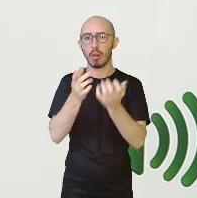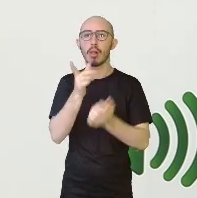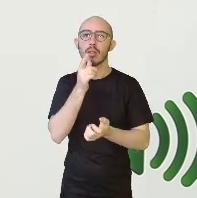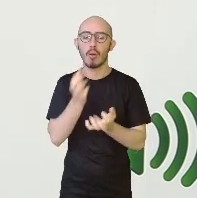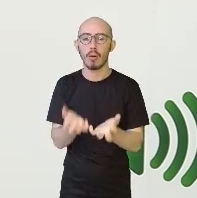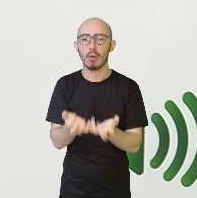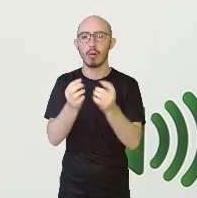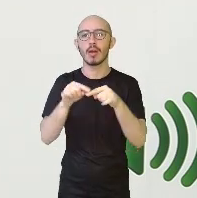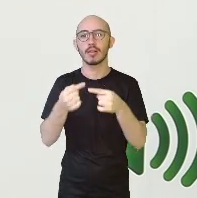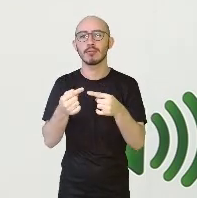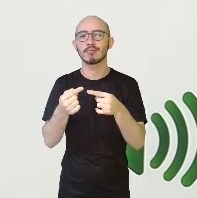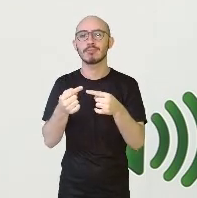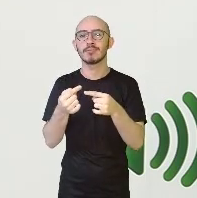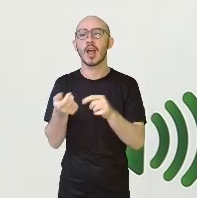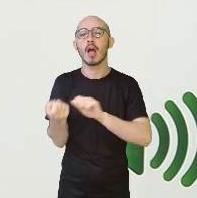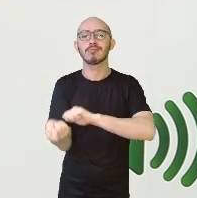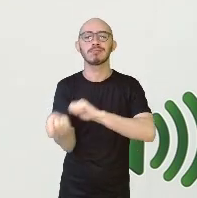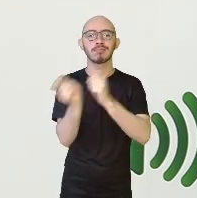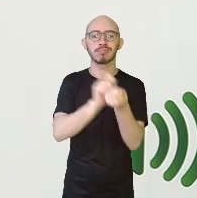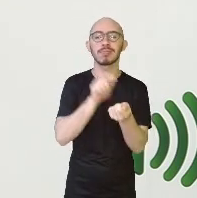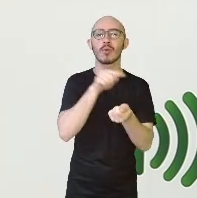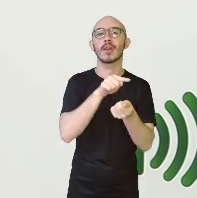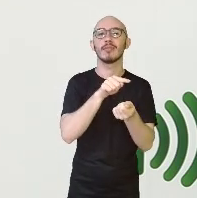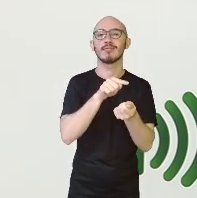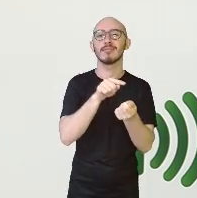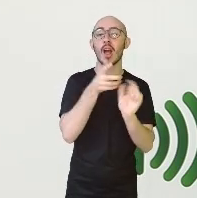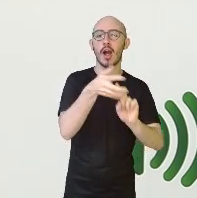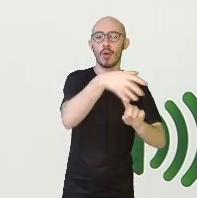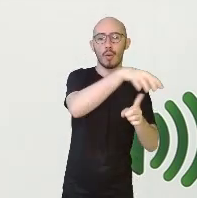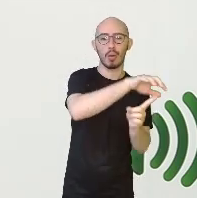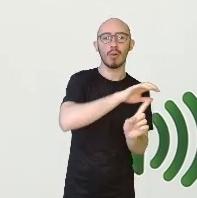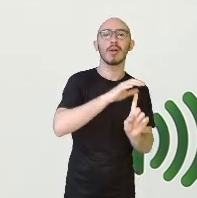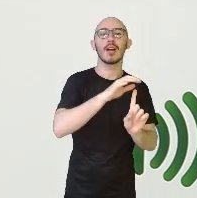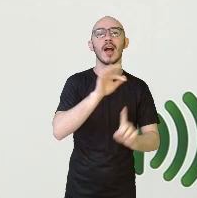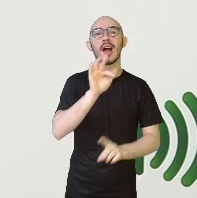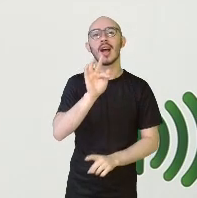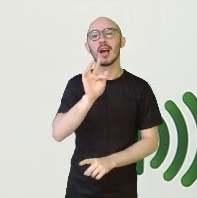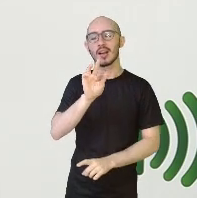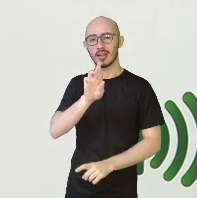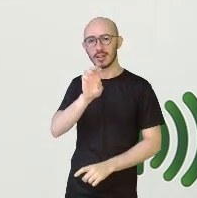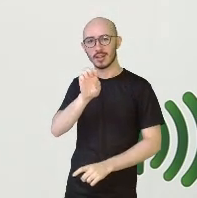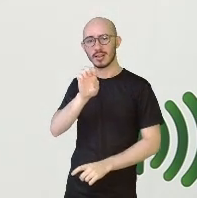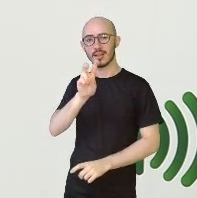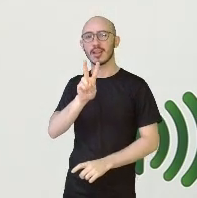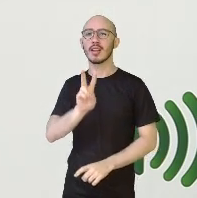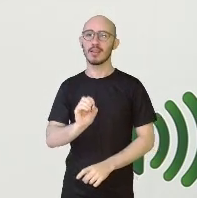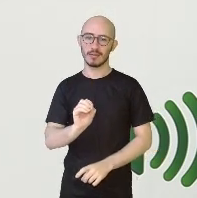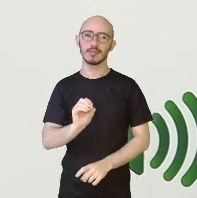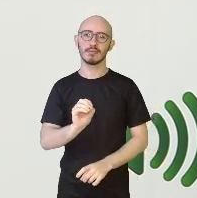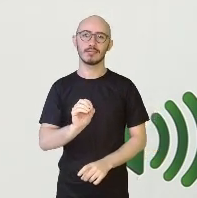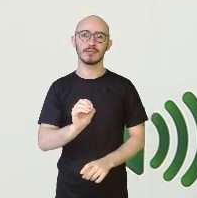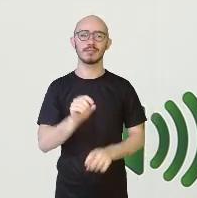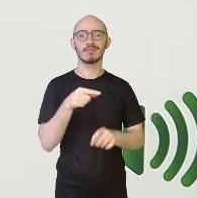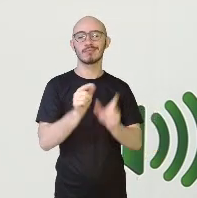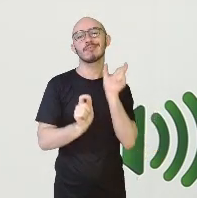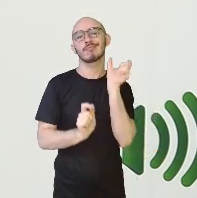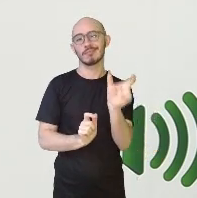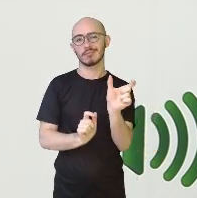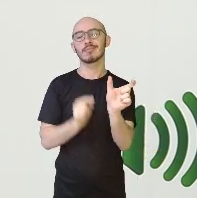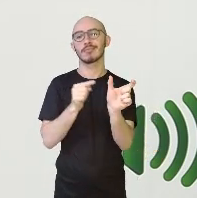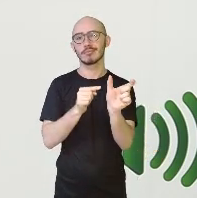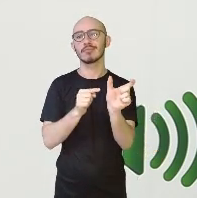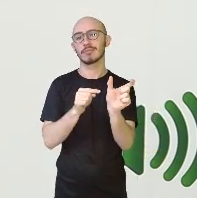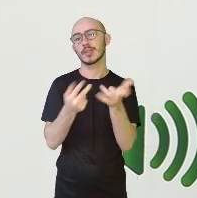frever, frevo. Exatamente, só para relembrar a estrutura desse termo que vai